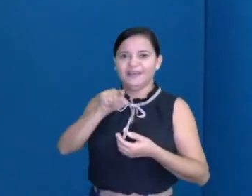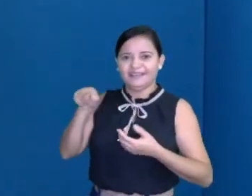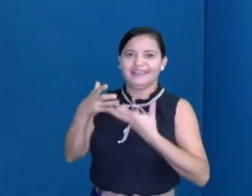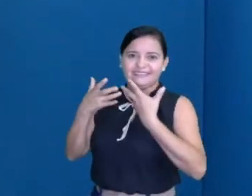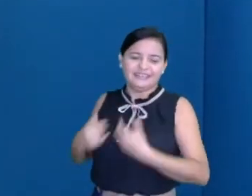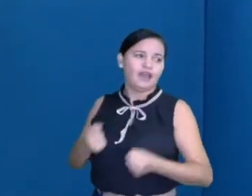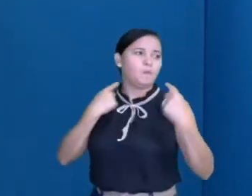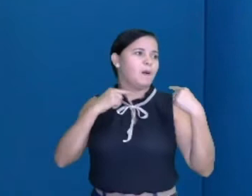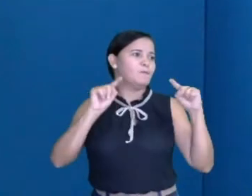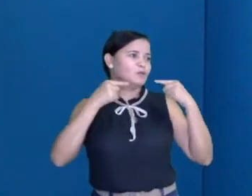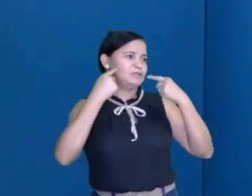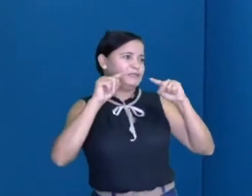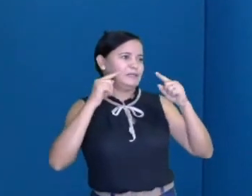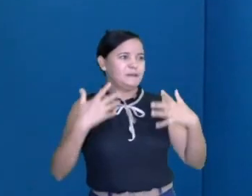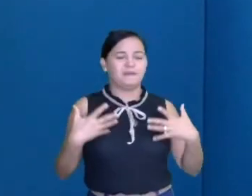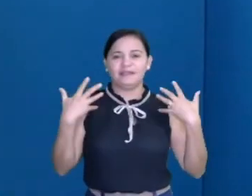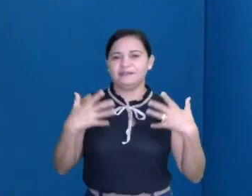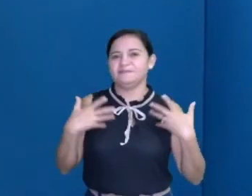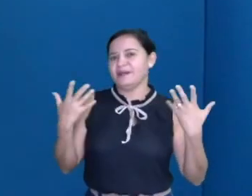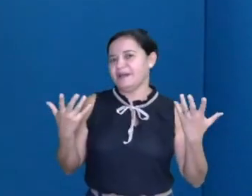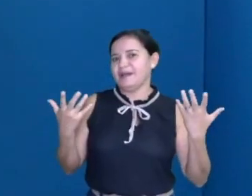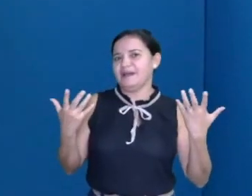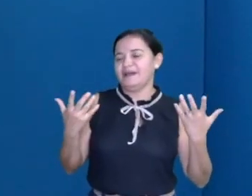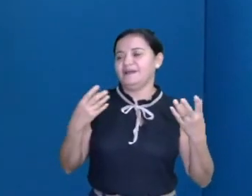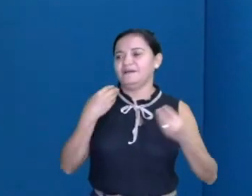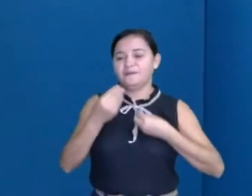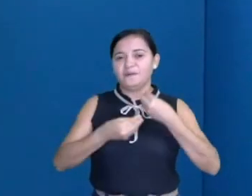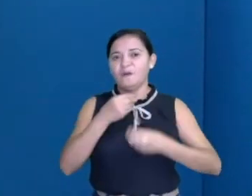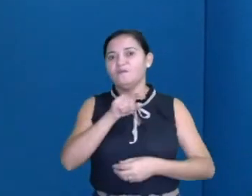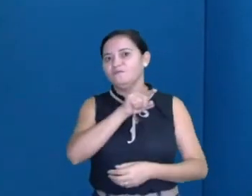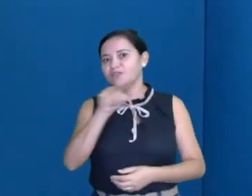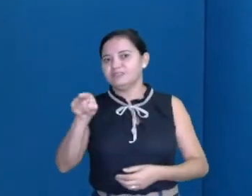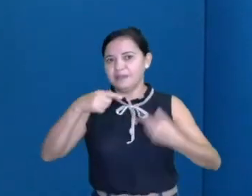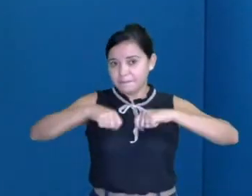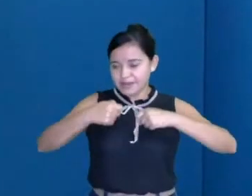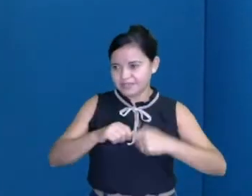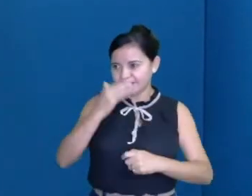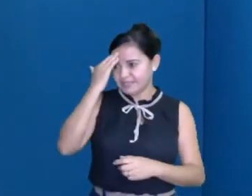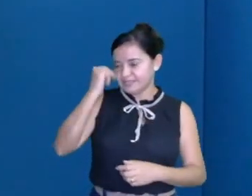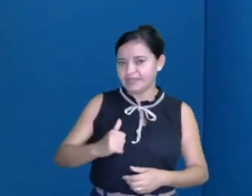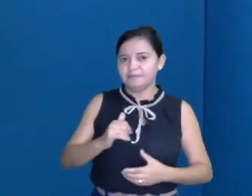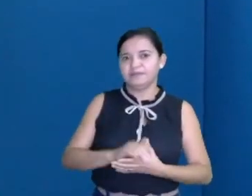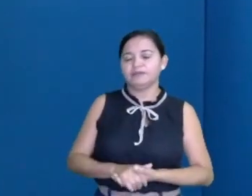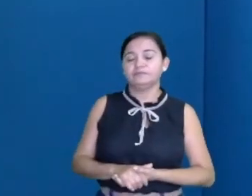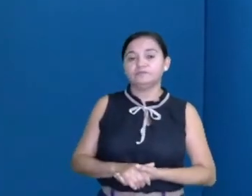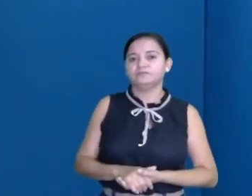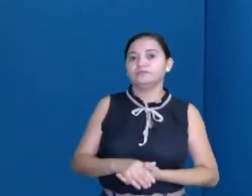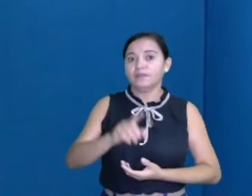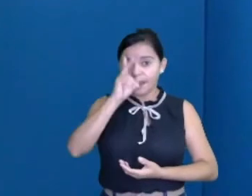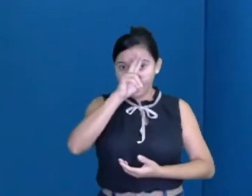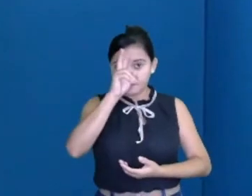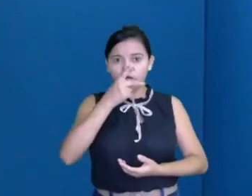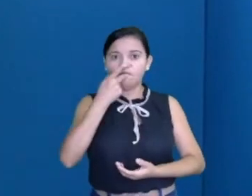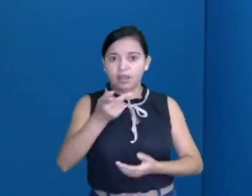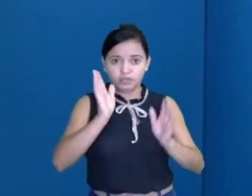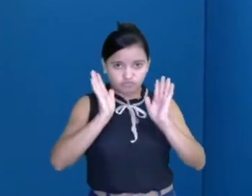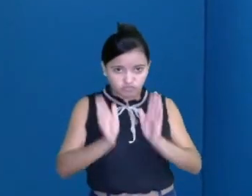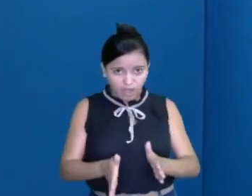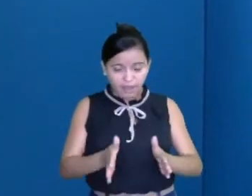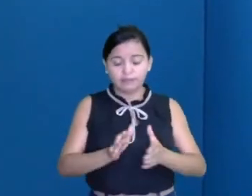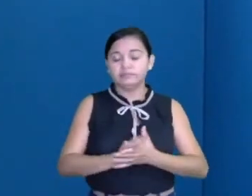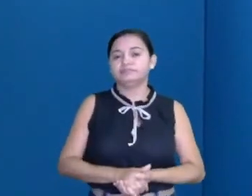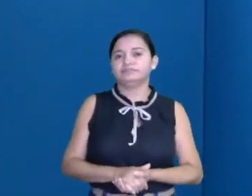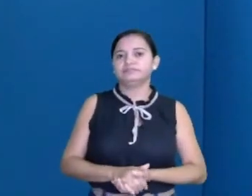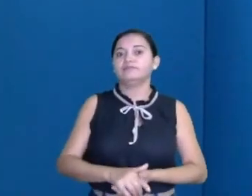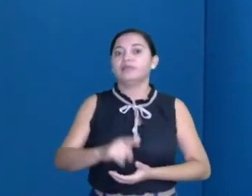uma musiquinha nisso aqui. Que é aquela coisa, momento, você precisa saber. Então a gente vai fazer, lembra que foi que eu disse lá no comecinho, gente? Que a gente